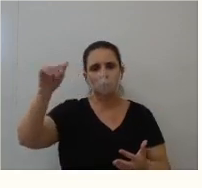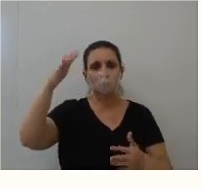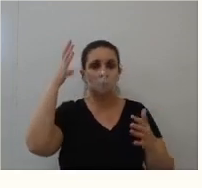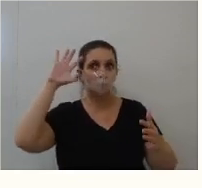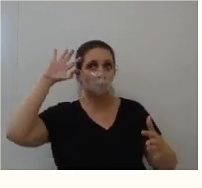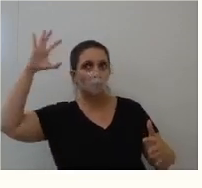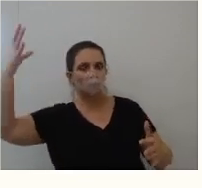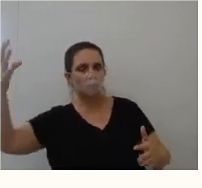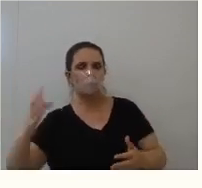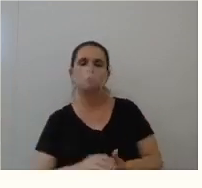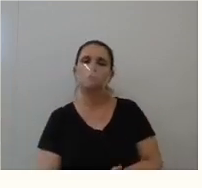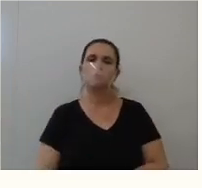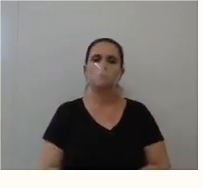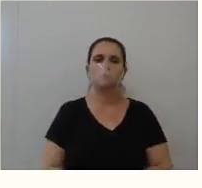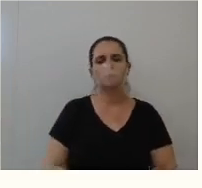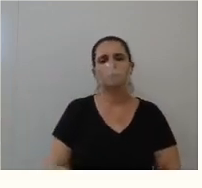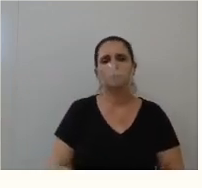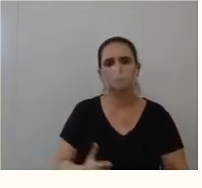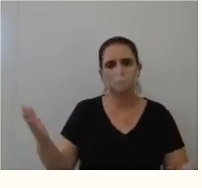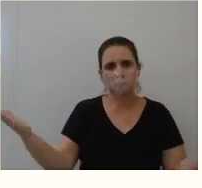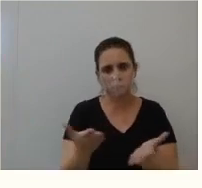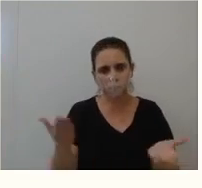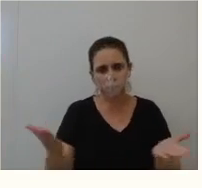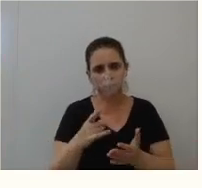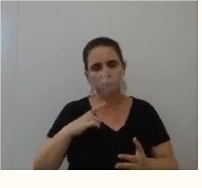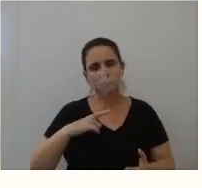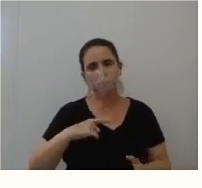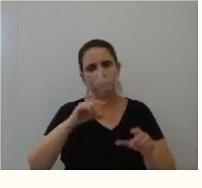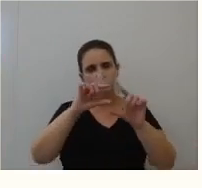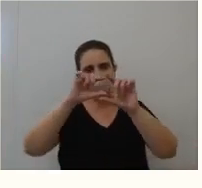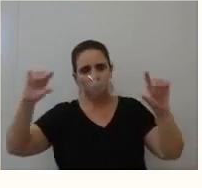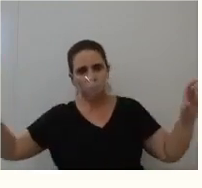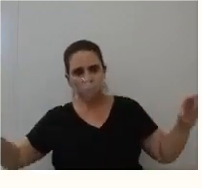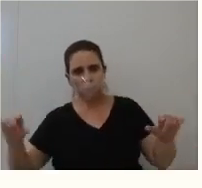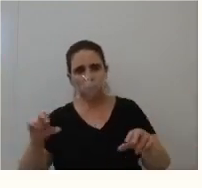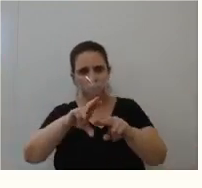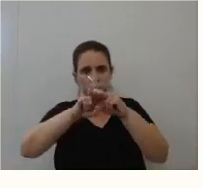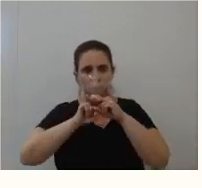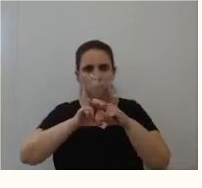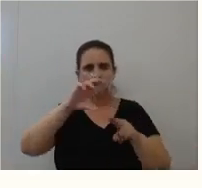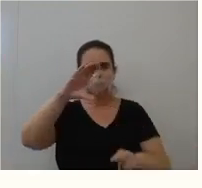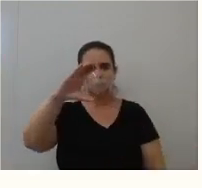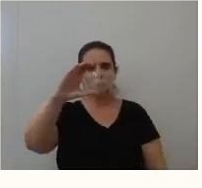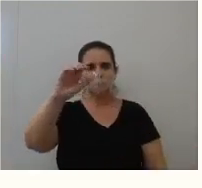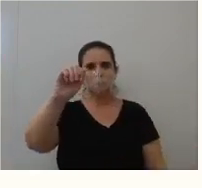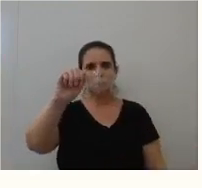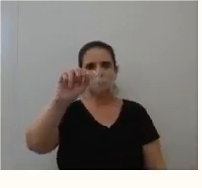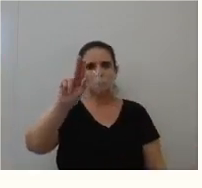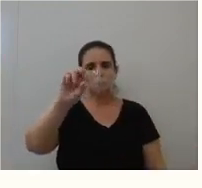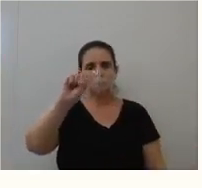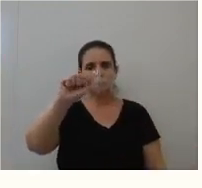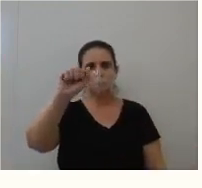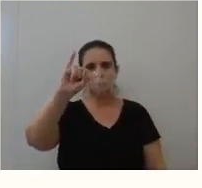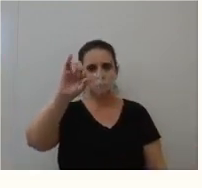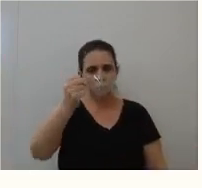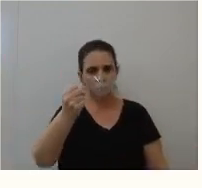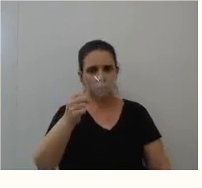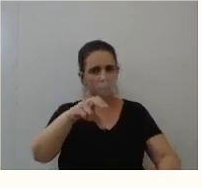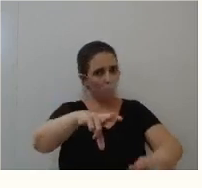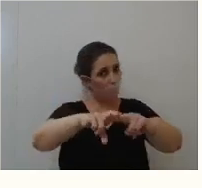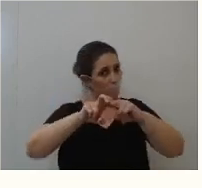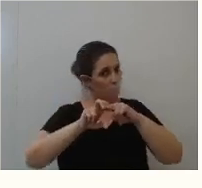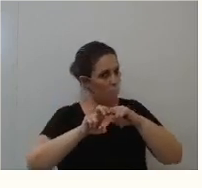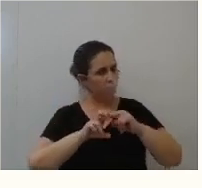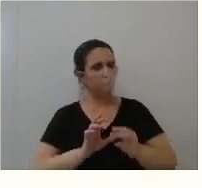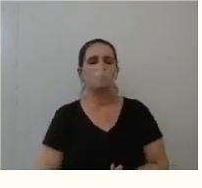olhada. Então, nós temos aqui, ó, as subordinativas causais. O próprio nome diz, né? Indicam causa.